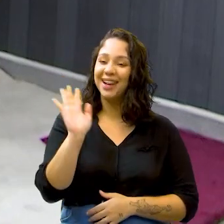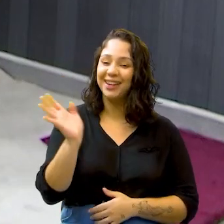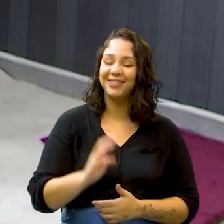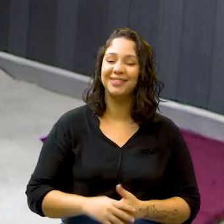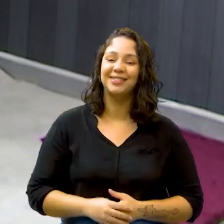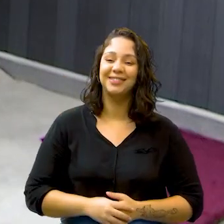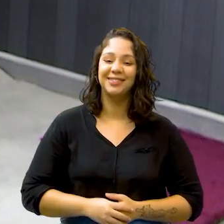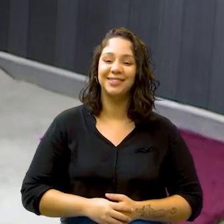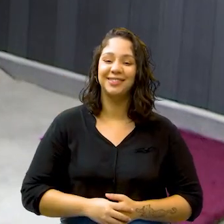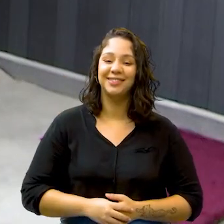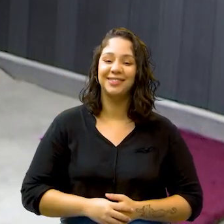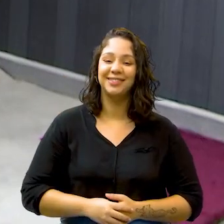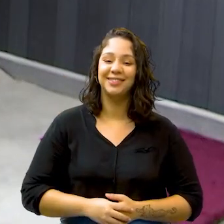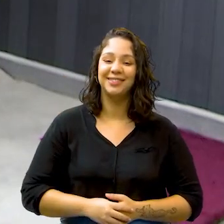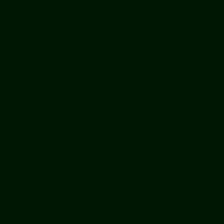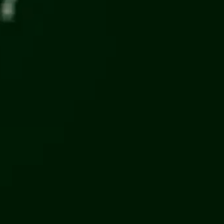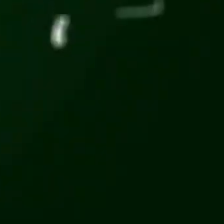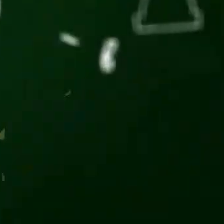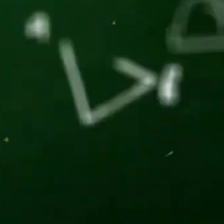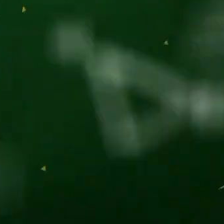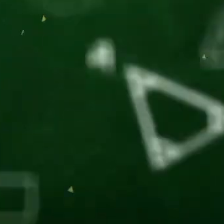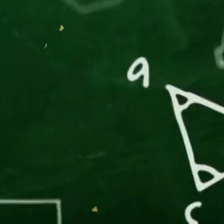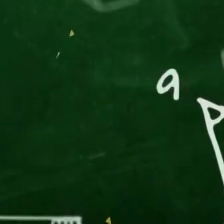de olho na educação tchau